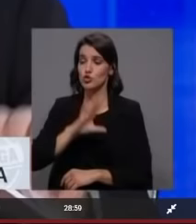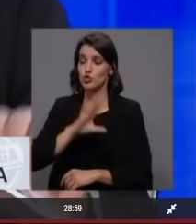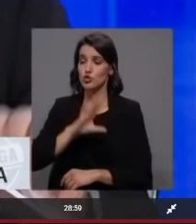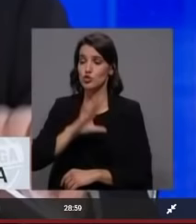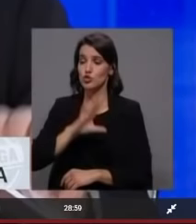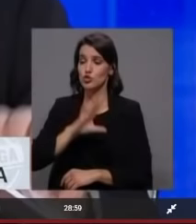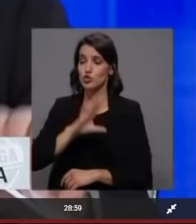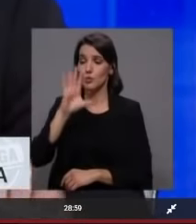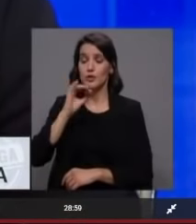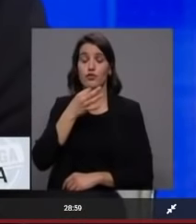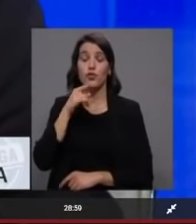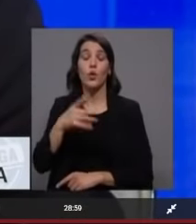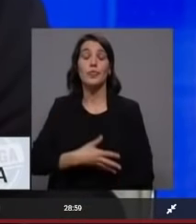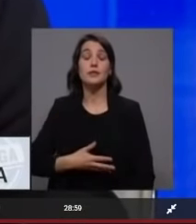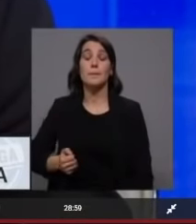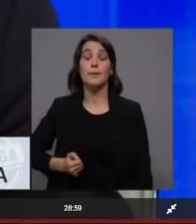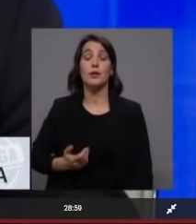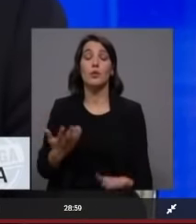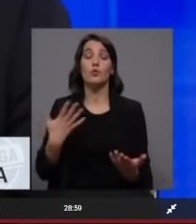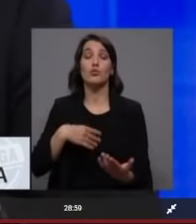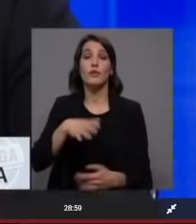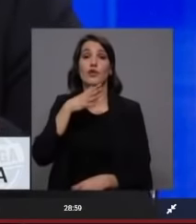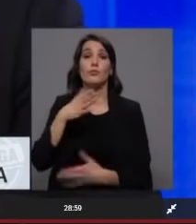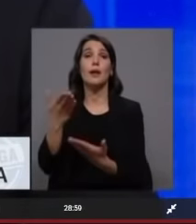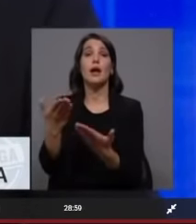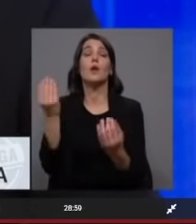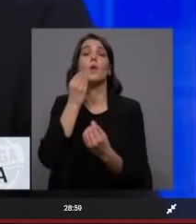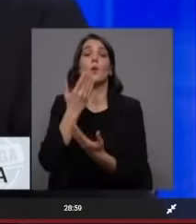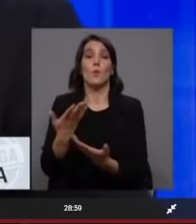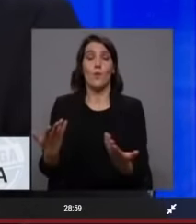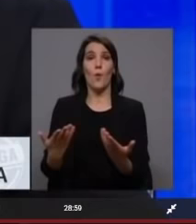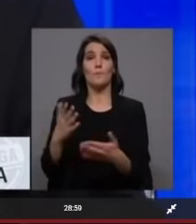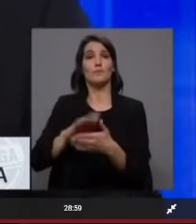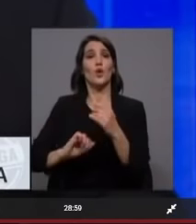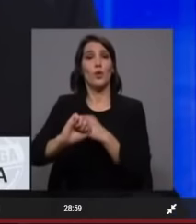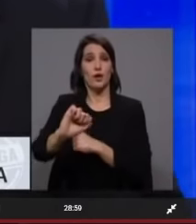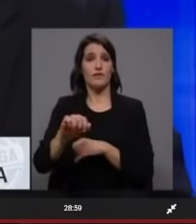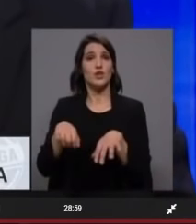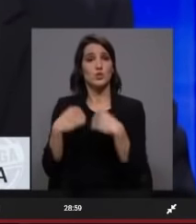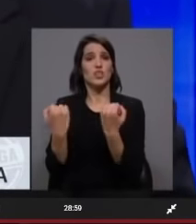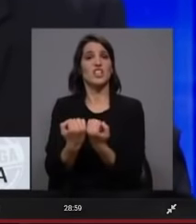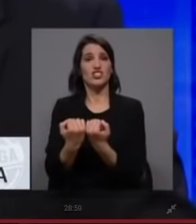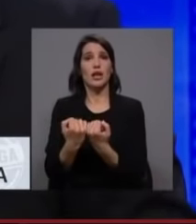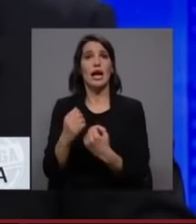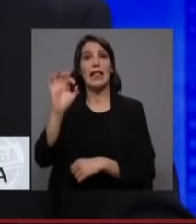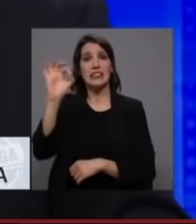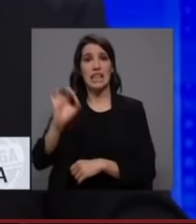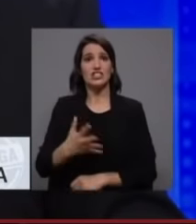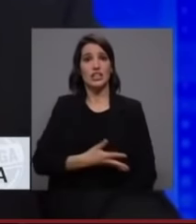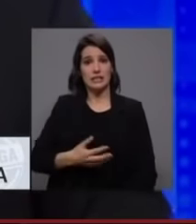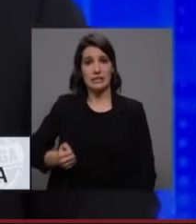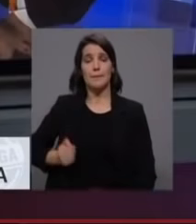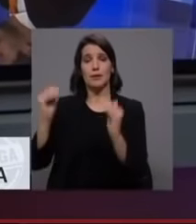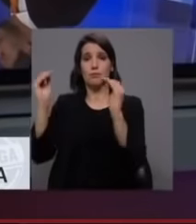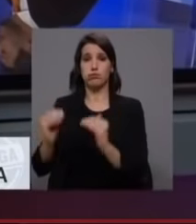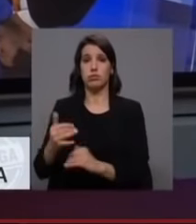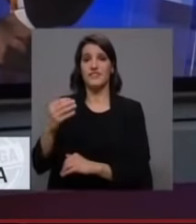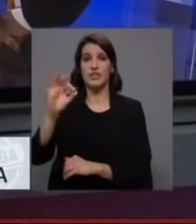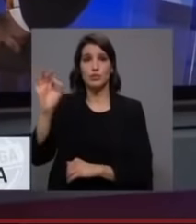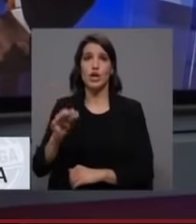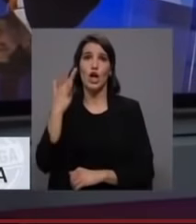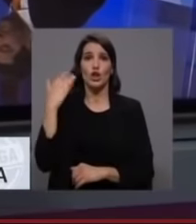António Costa faz às vezes na merda eu gostava da mente que eu soube explicar fazem todos fazem tudo isso se a lista vai já taxa de desemprego em vinte por cento e